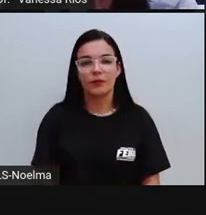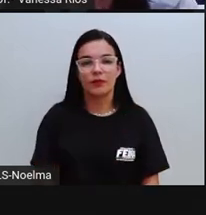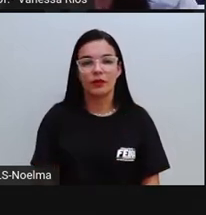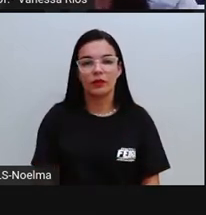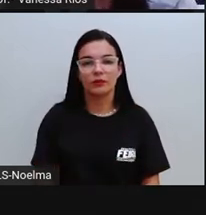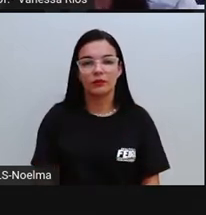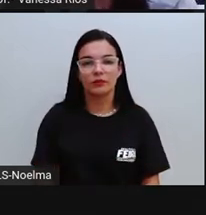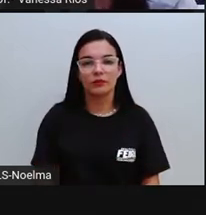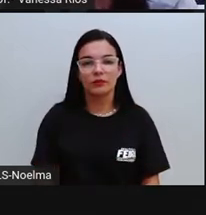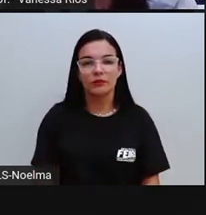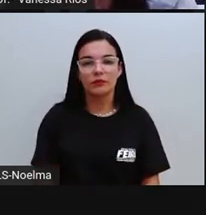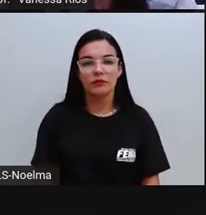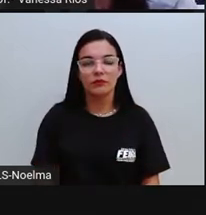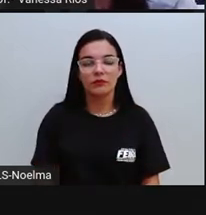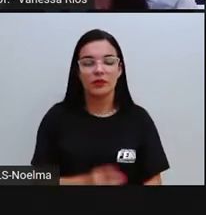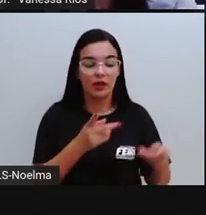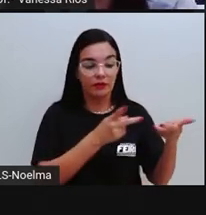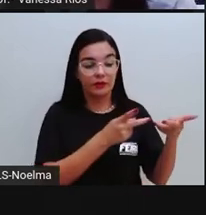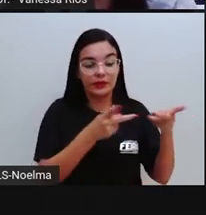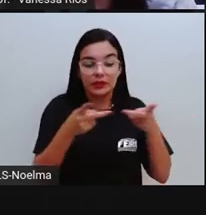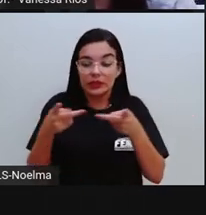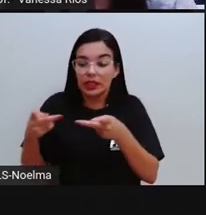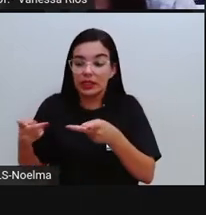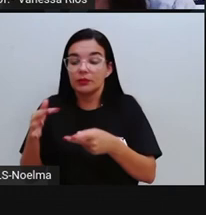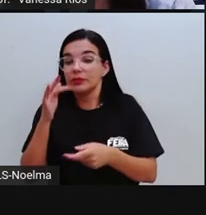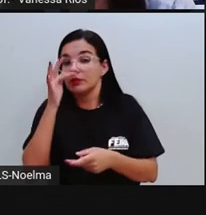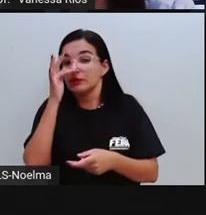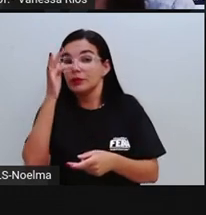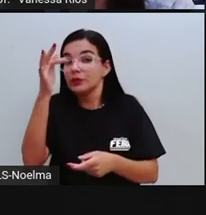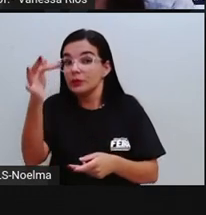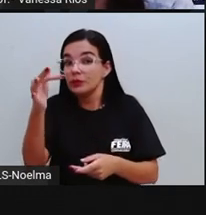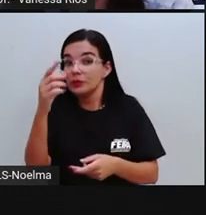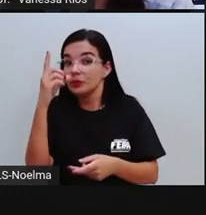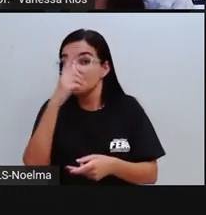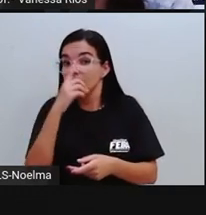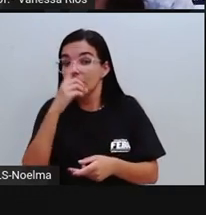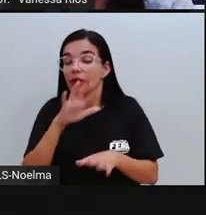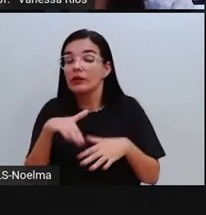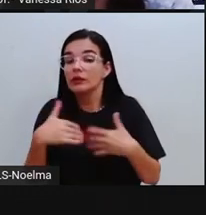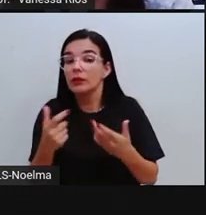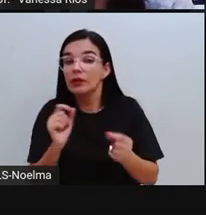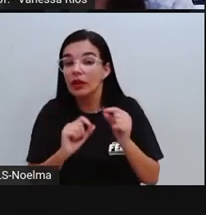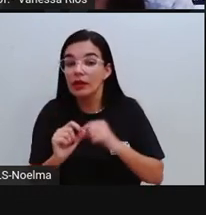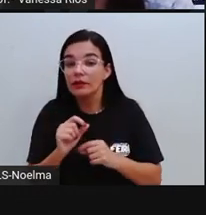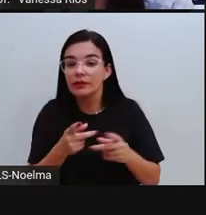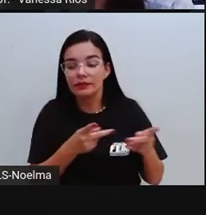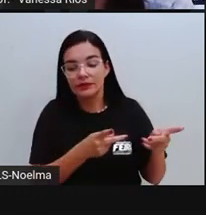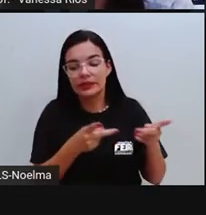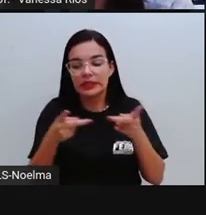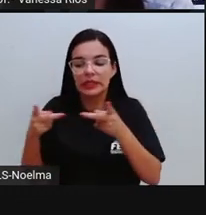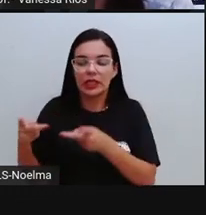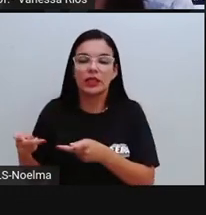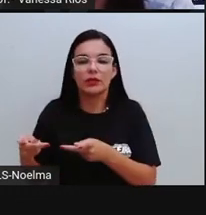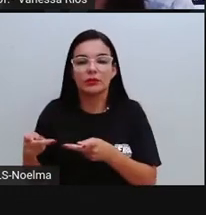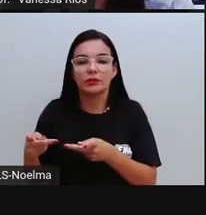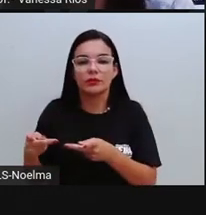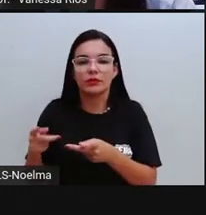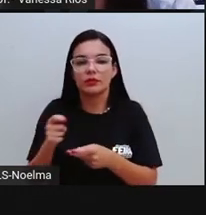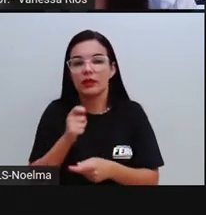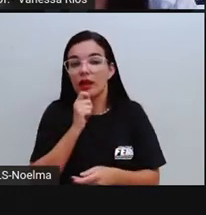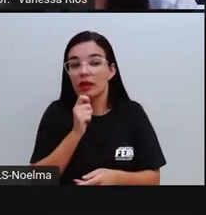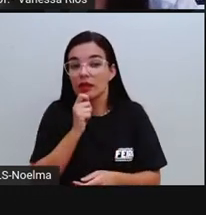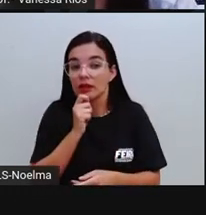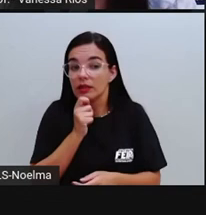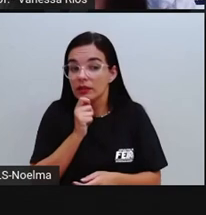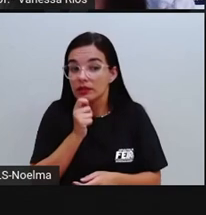E a outra frase, visitaremos a vovó no domingo. O verbo aqui é a palavra visitaremos, que